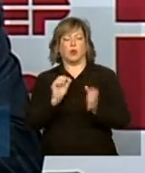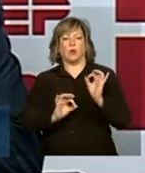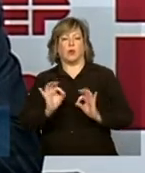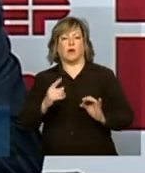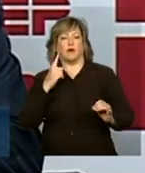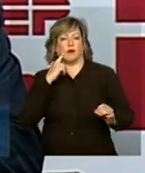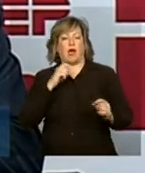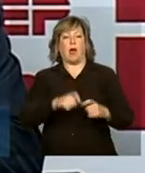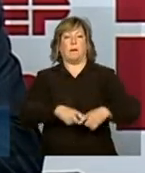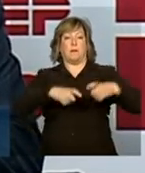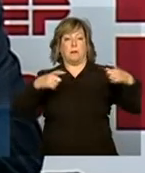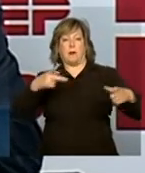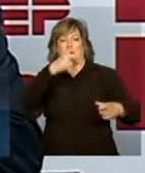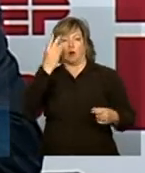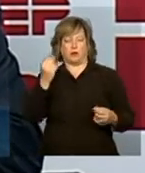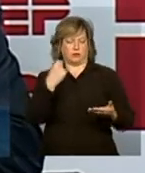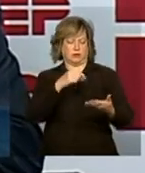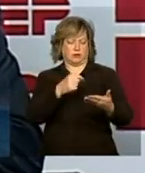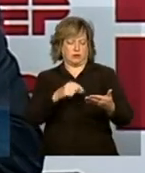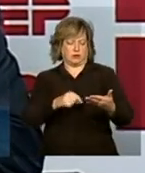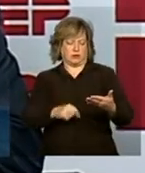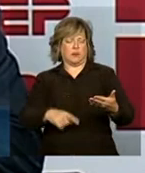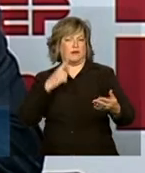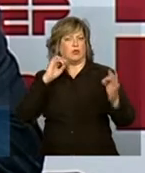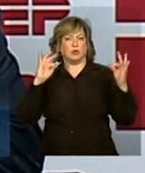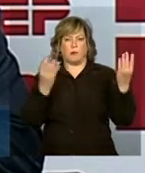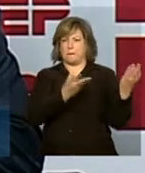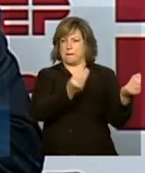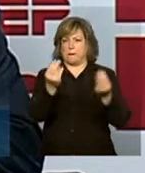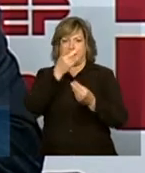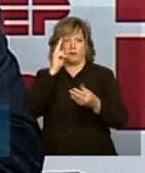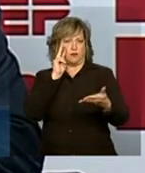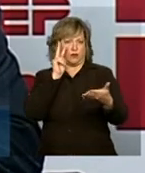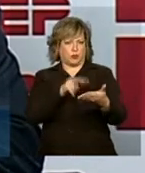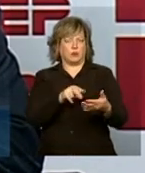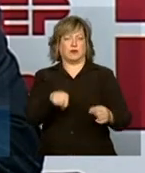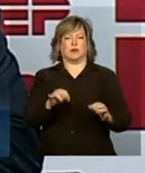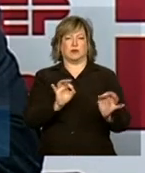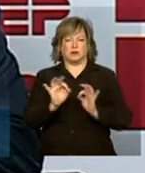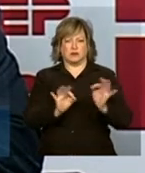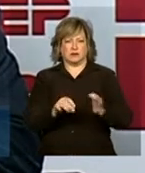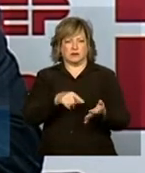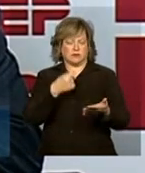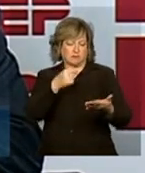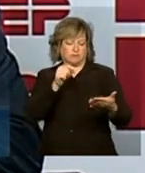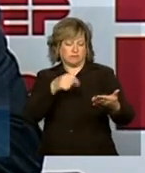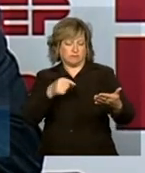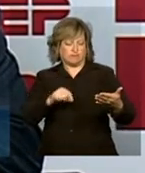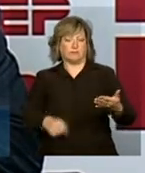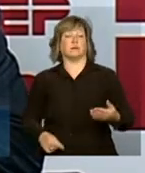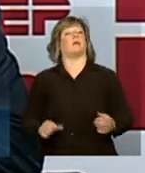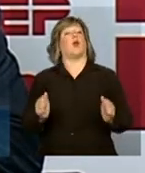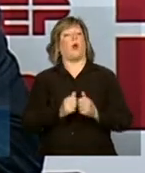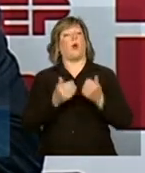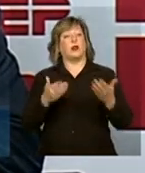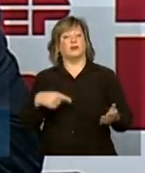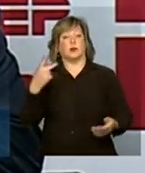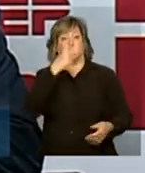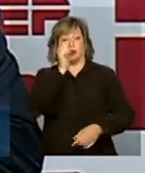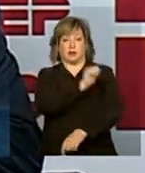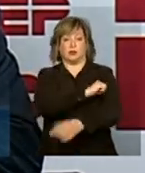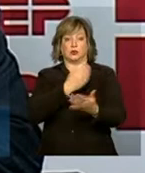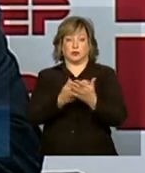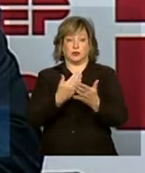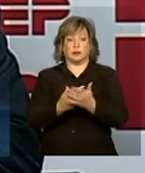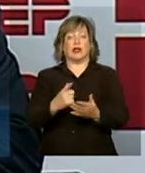de corretores para ter bastante segurança no processo de correção. E, com isso, os estudantes terão a oportunidade de